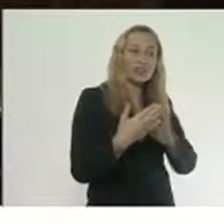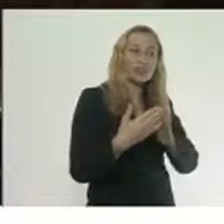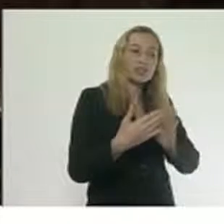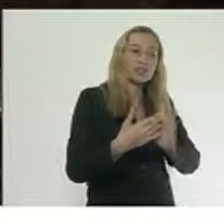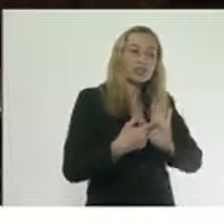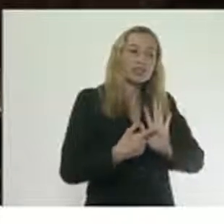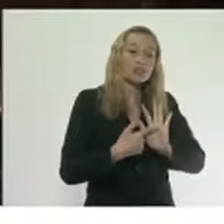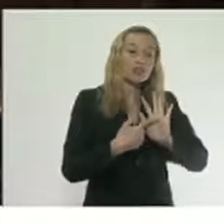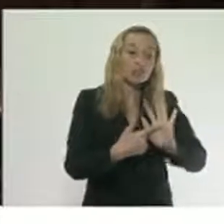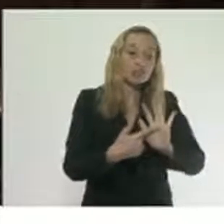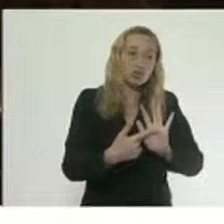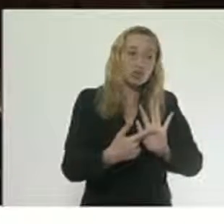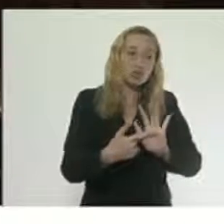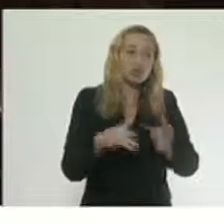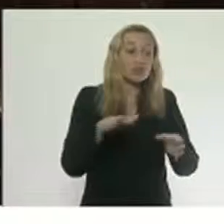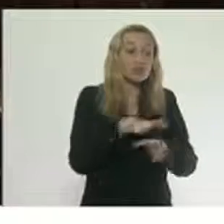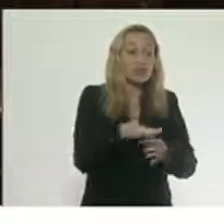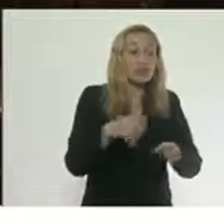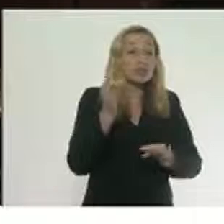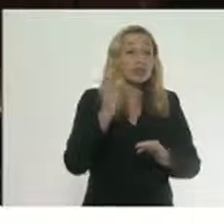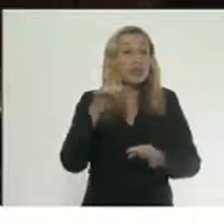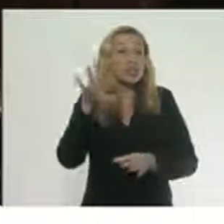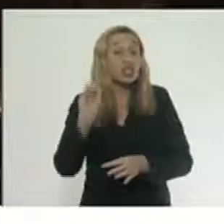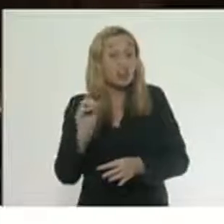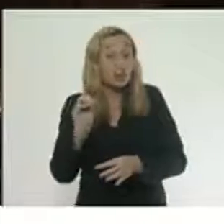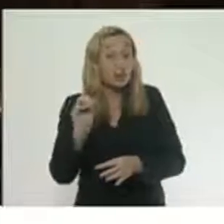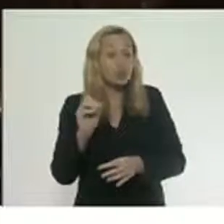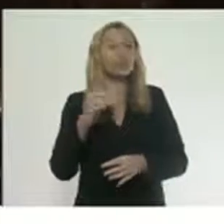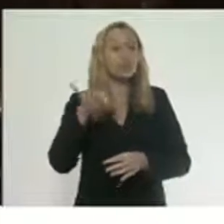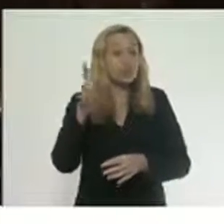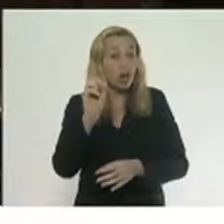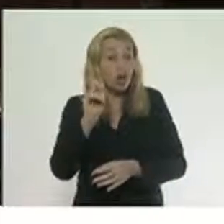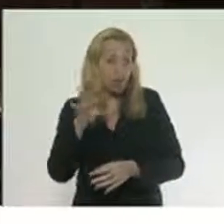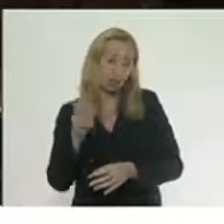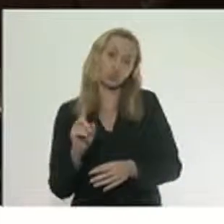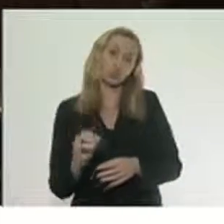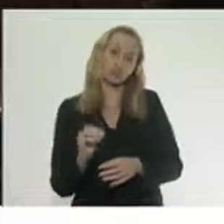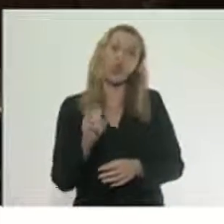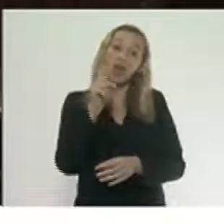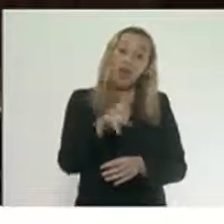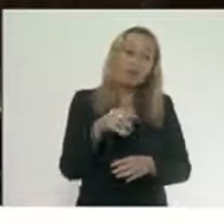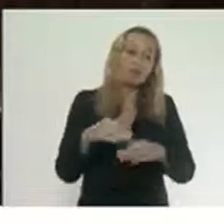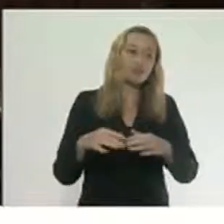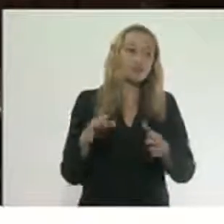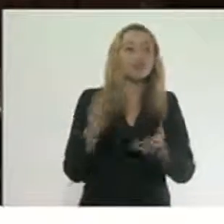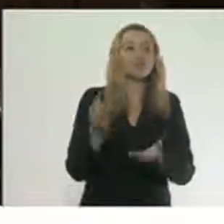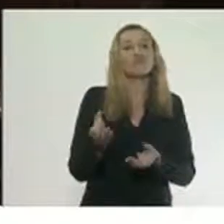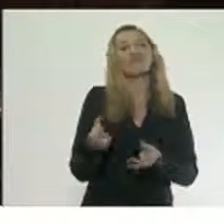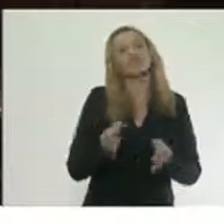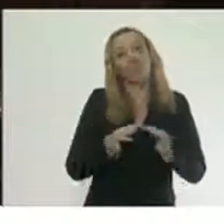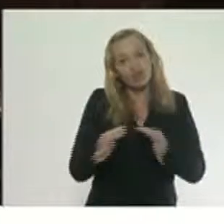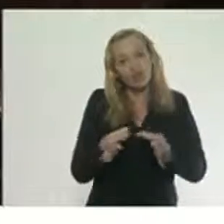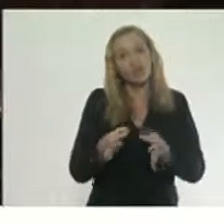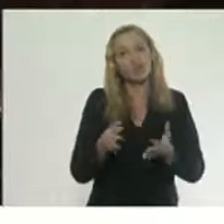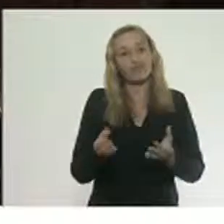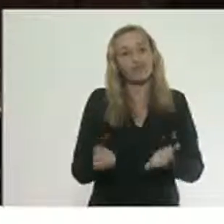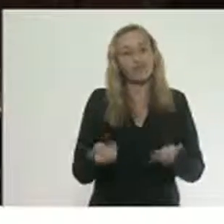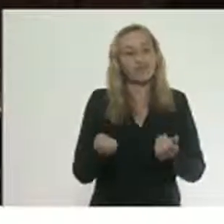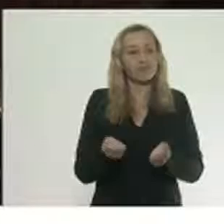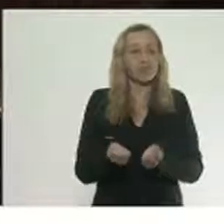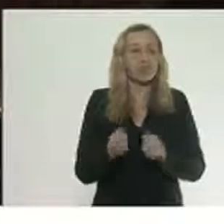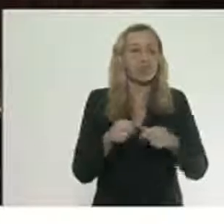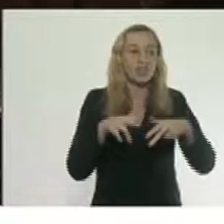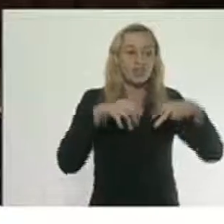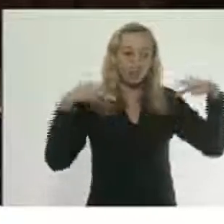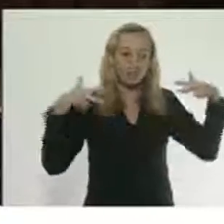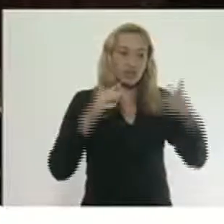quadros técnicos e na formação de quadros tecnológicos. Esse é o projeto que começa a tramitar na Assembleia Legislativa. E eu tenho como